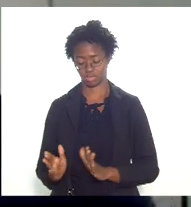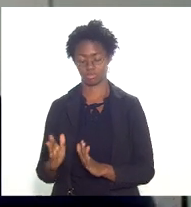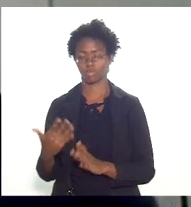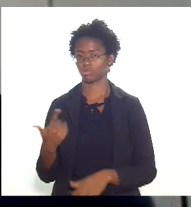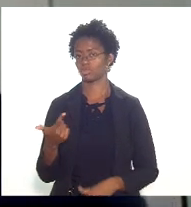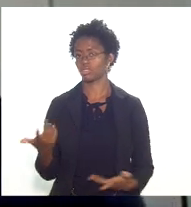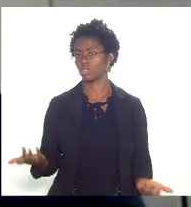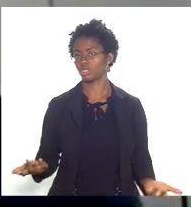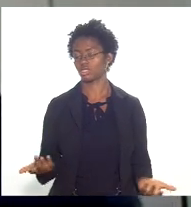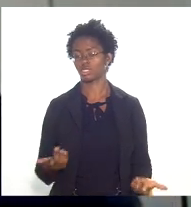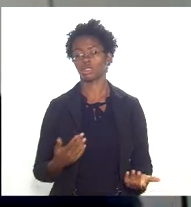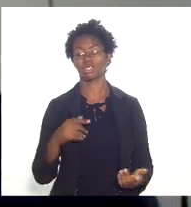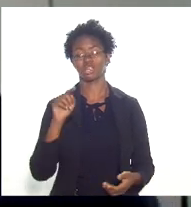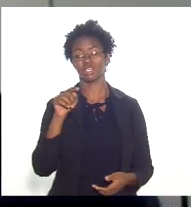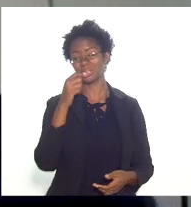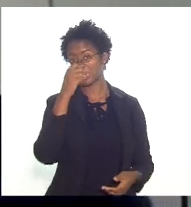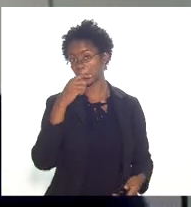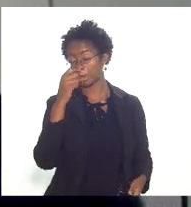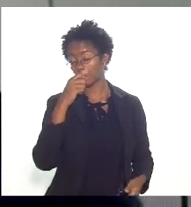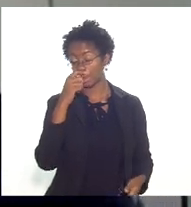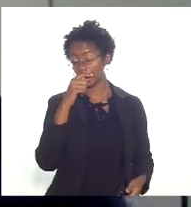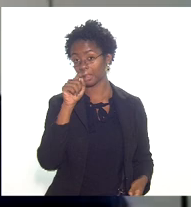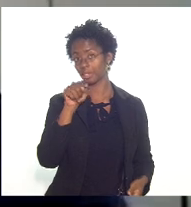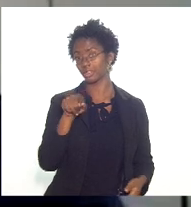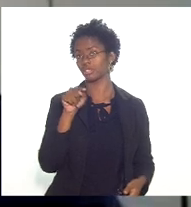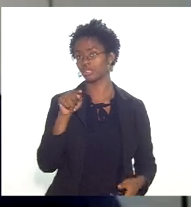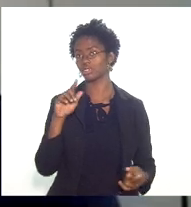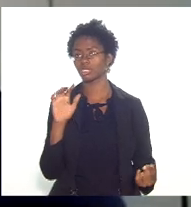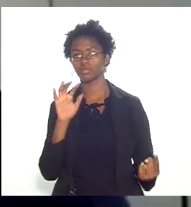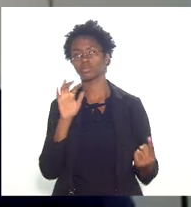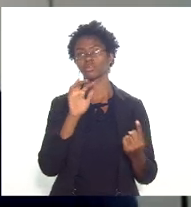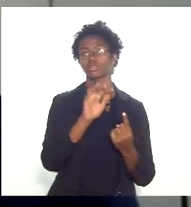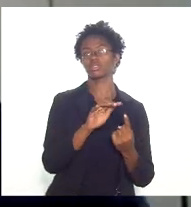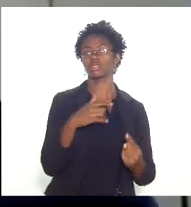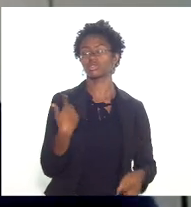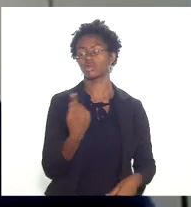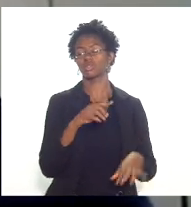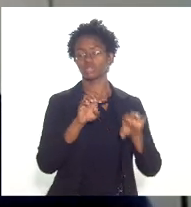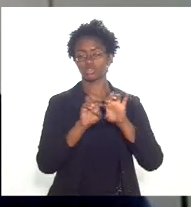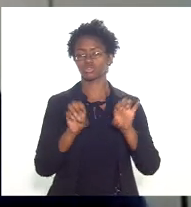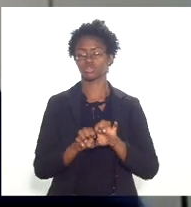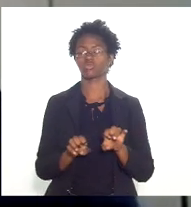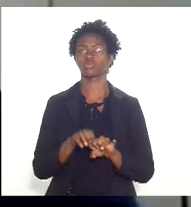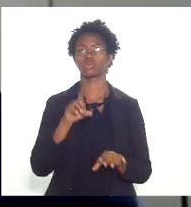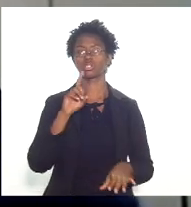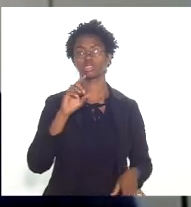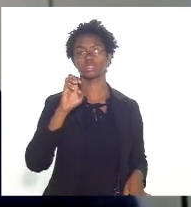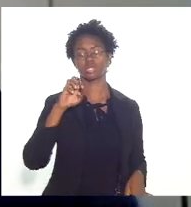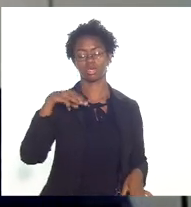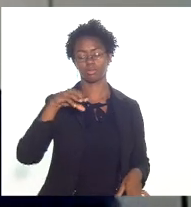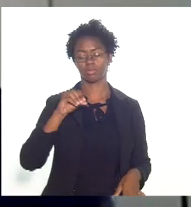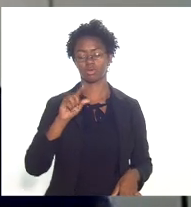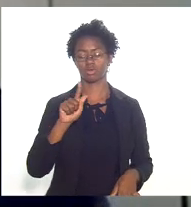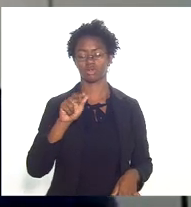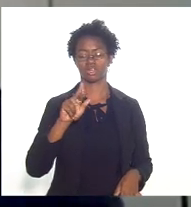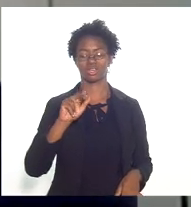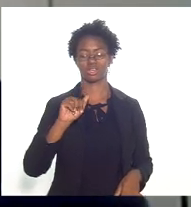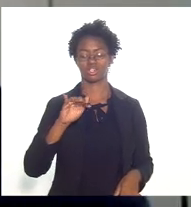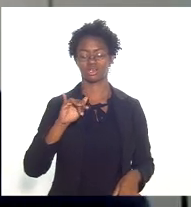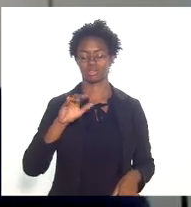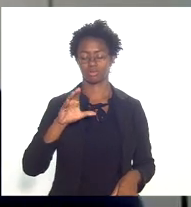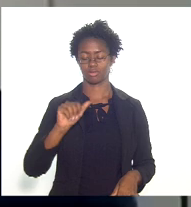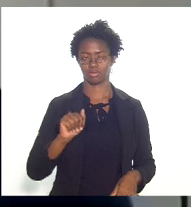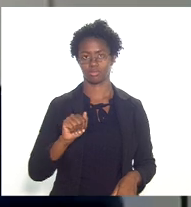está impactando a nossa estrutura demográfica isso é muito grave e a gente tem visto vários prefeitos